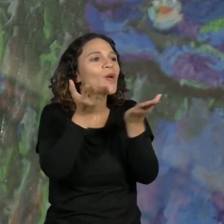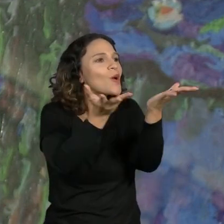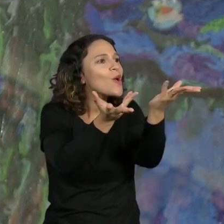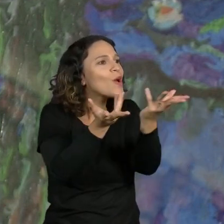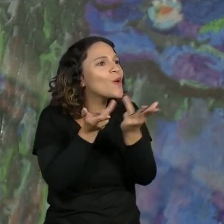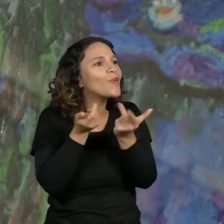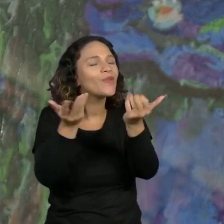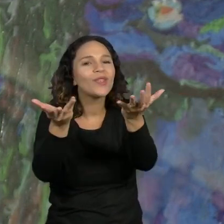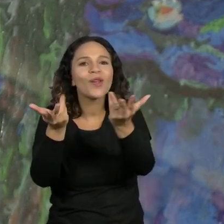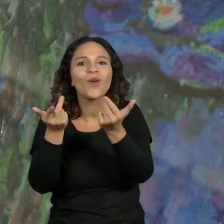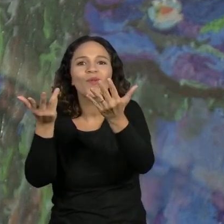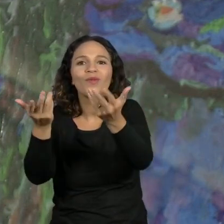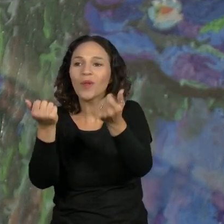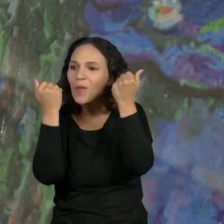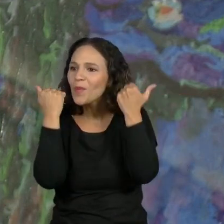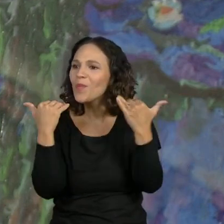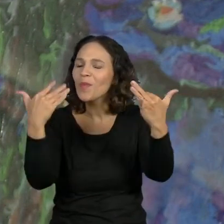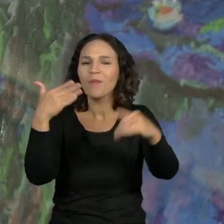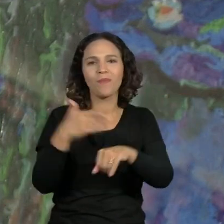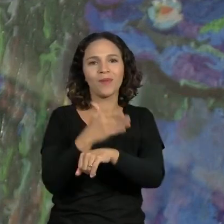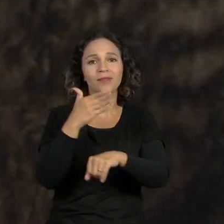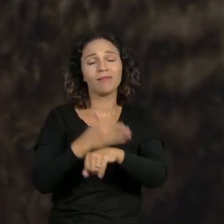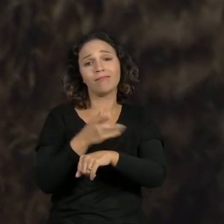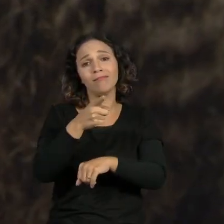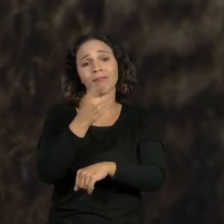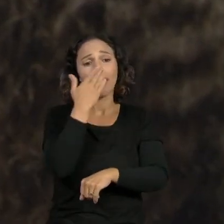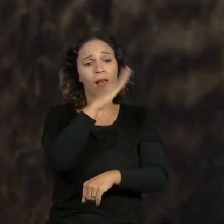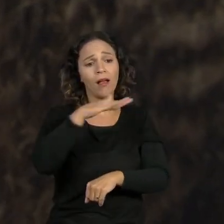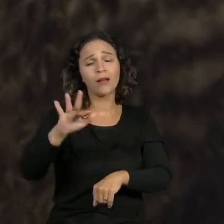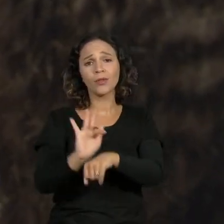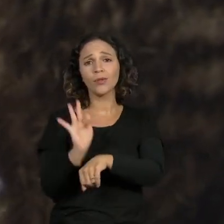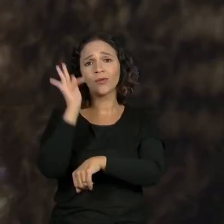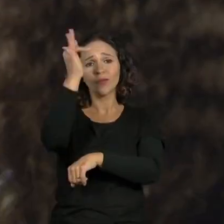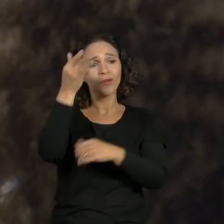a participar. E as crianças são o nosso futuro.